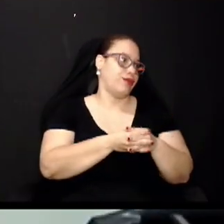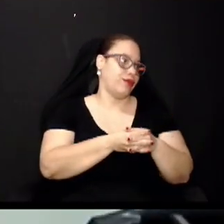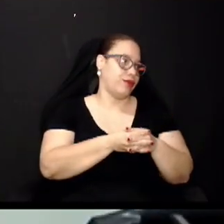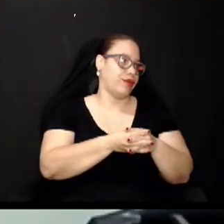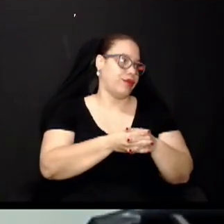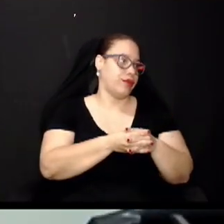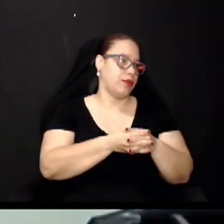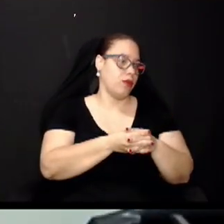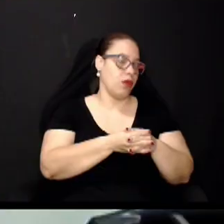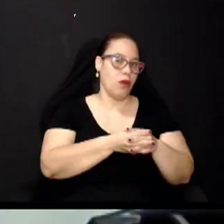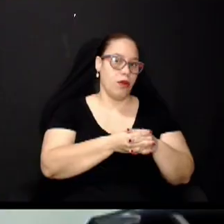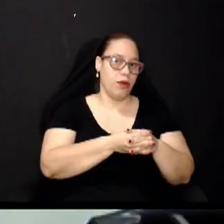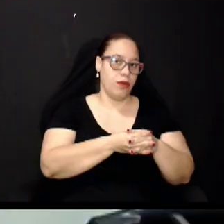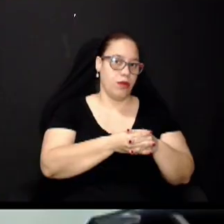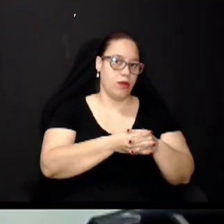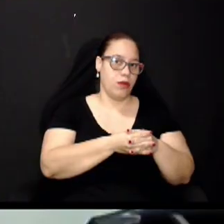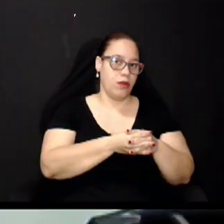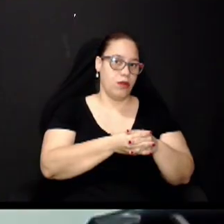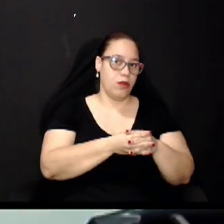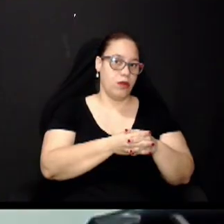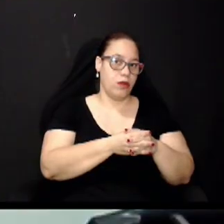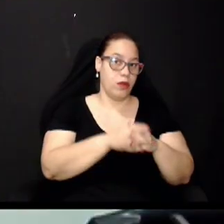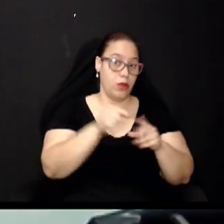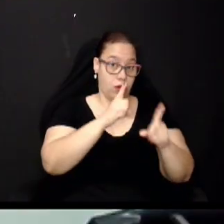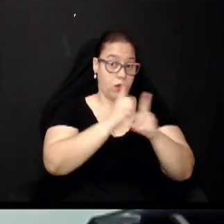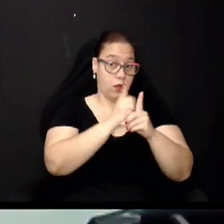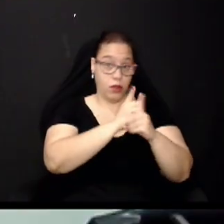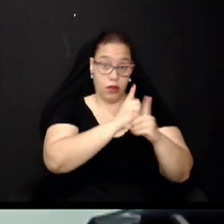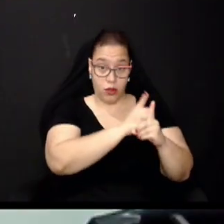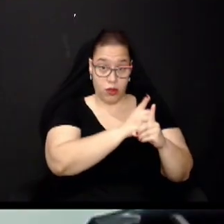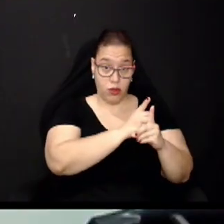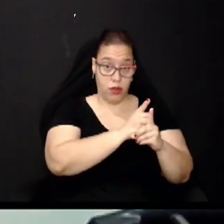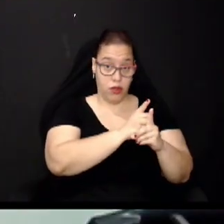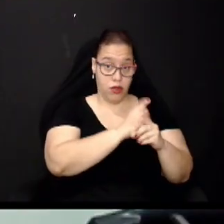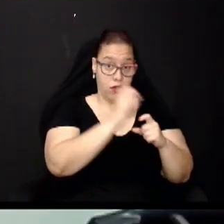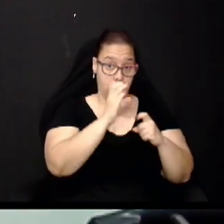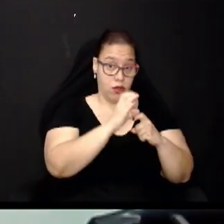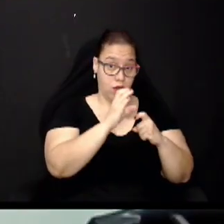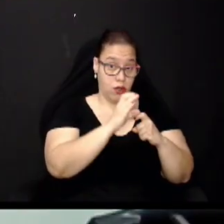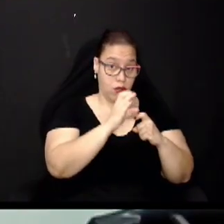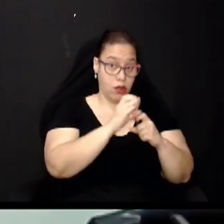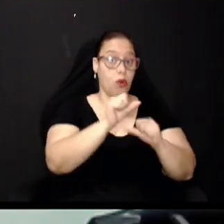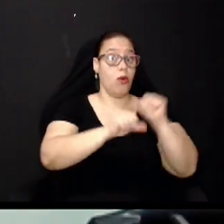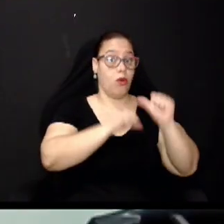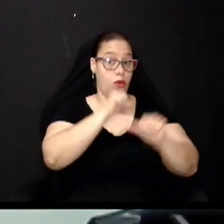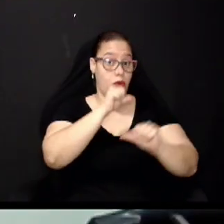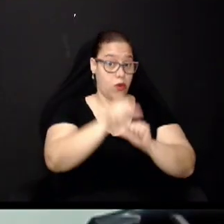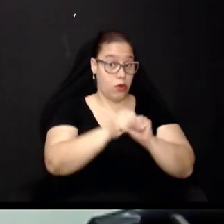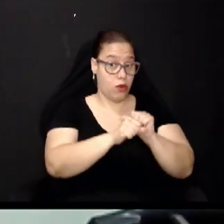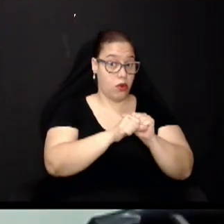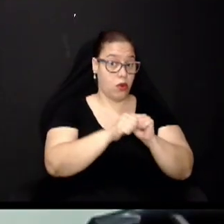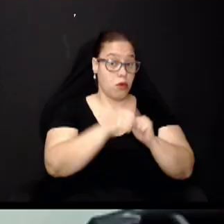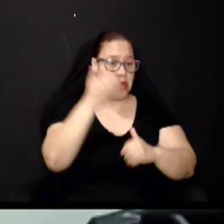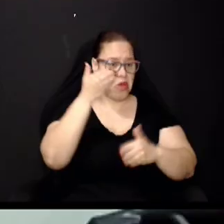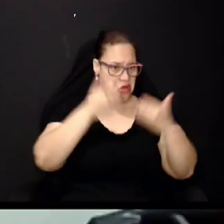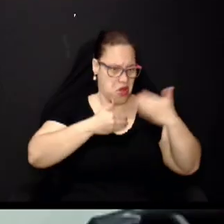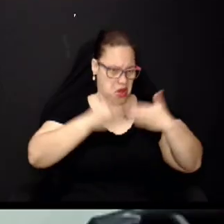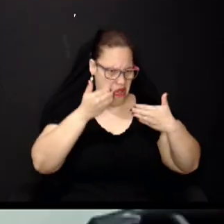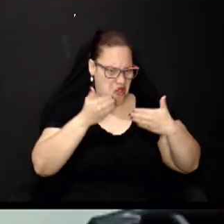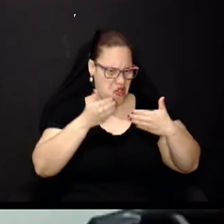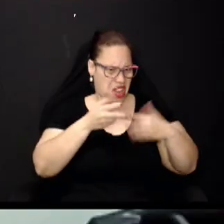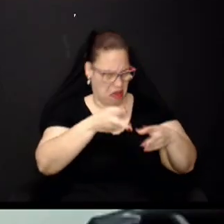Eu trabalho muito aqui, né, no consultório, quando a gente busca essa mudança, principalmente de aparência, né, a gente